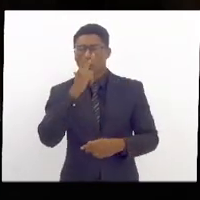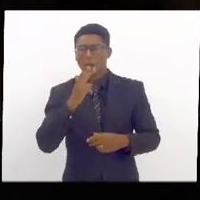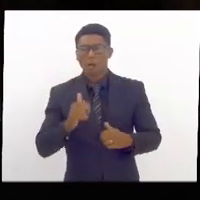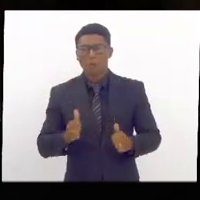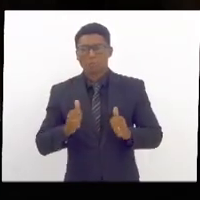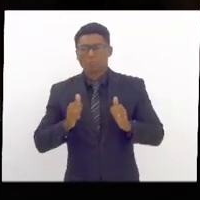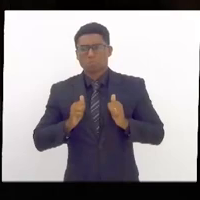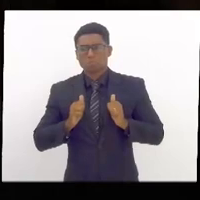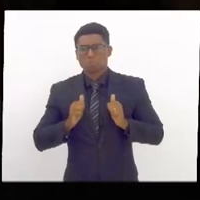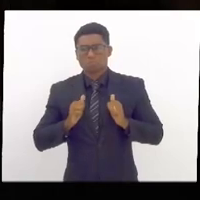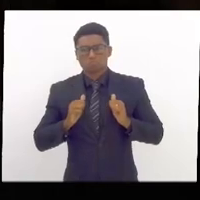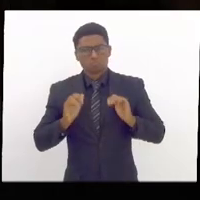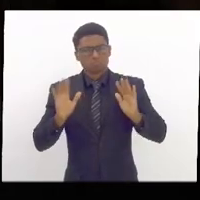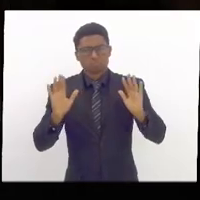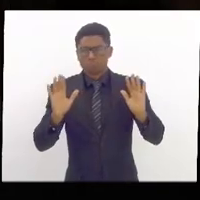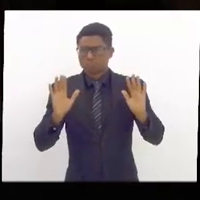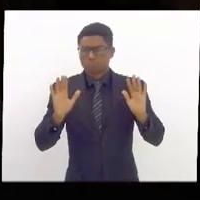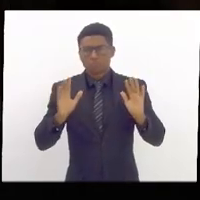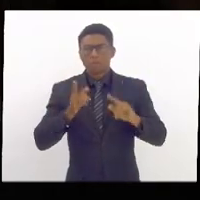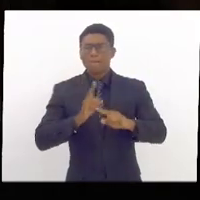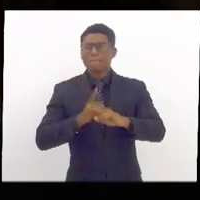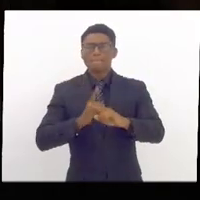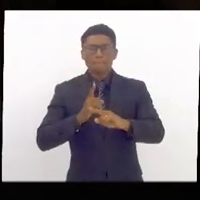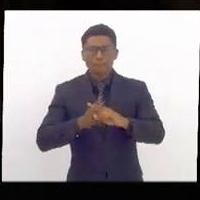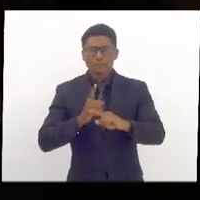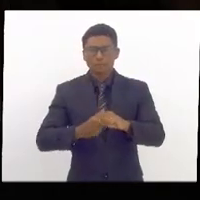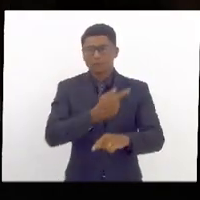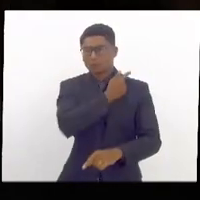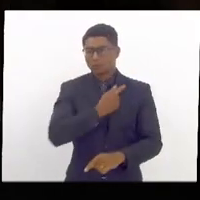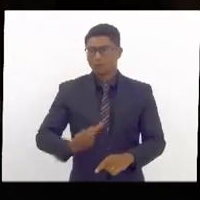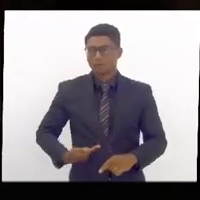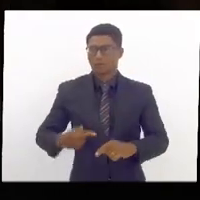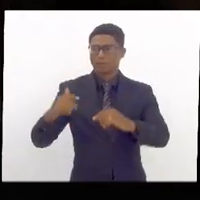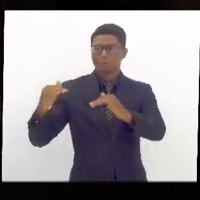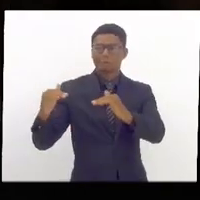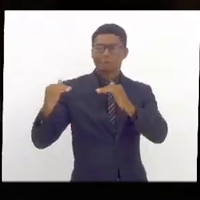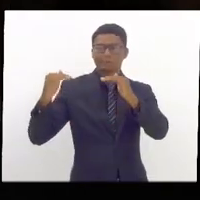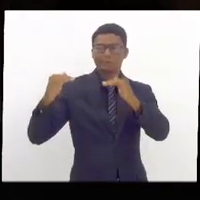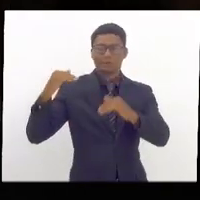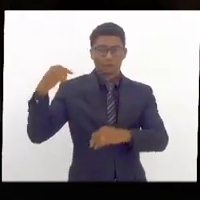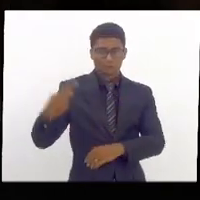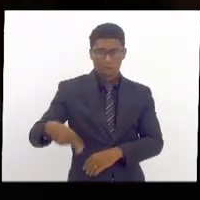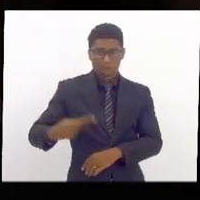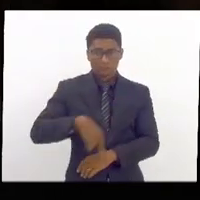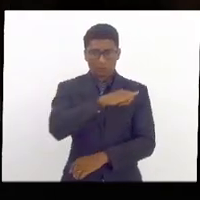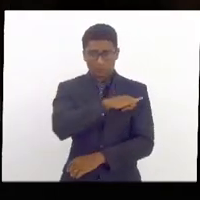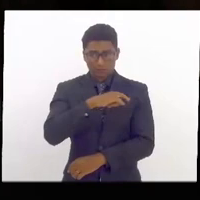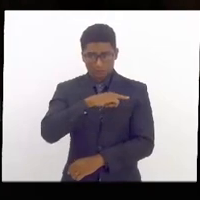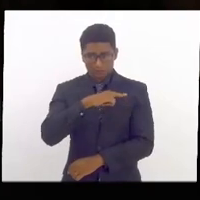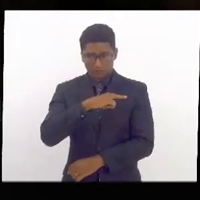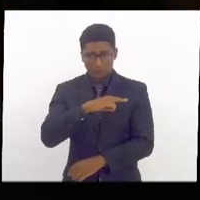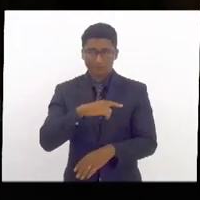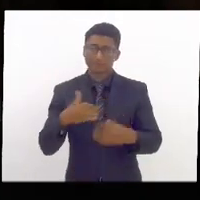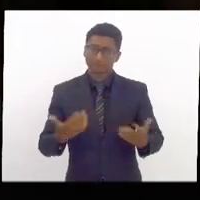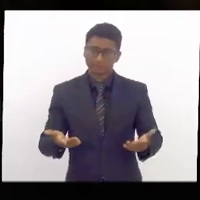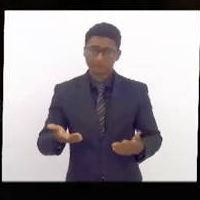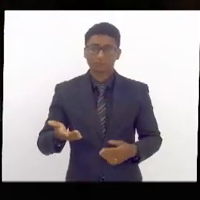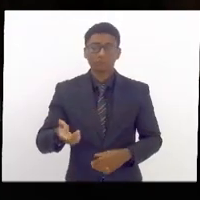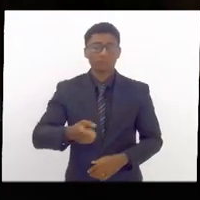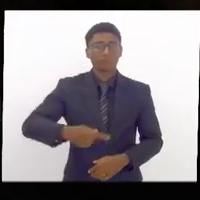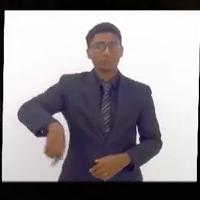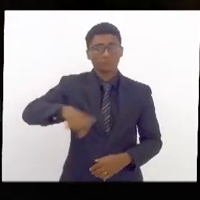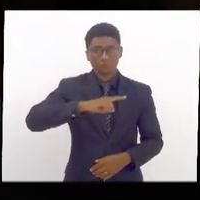atados, muitas vezes, diante do autoritarismo de governos, como nós vemos no estado do Rio de Janeiro, a gente espera que a